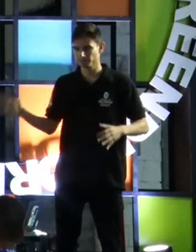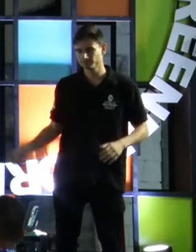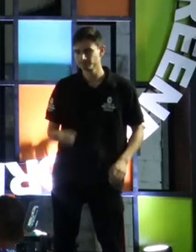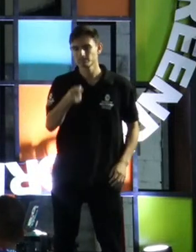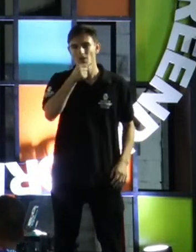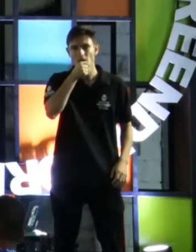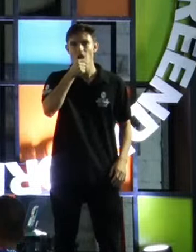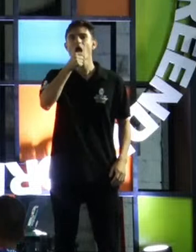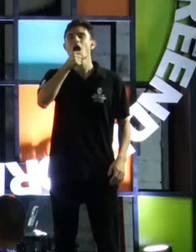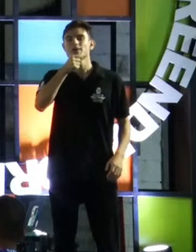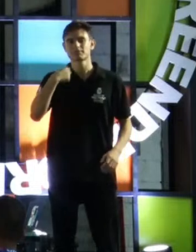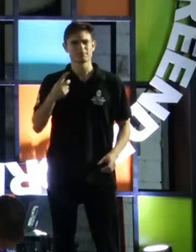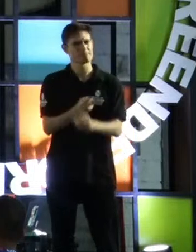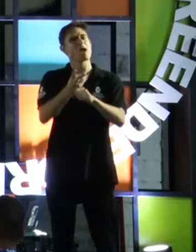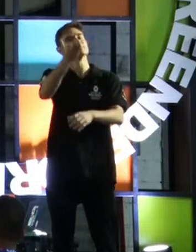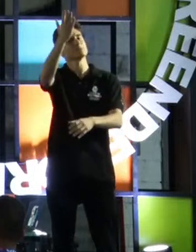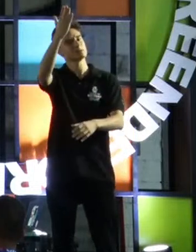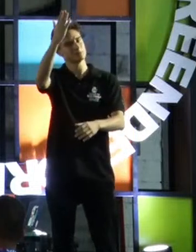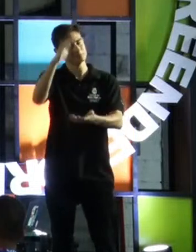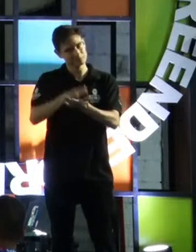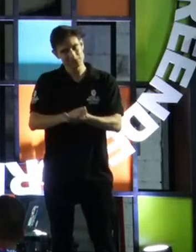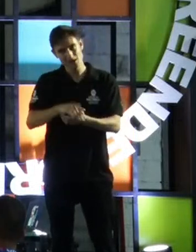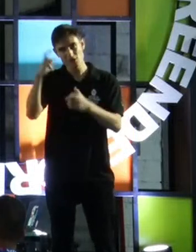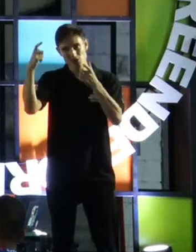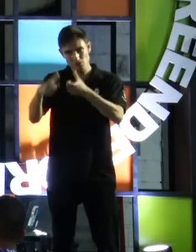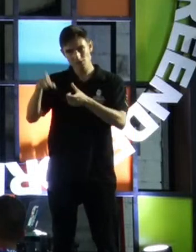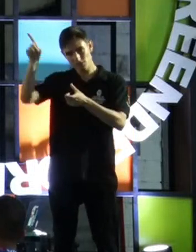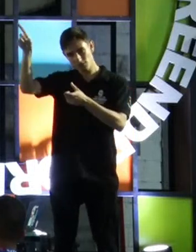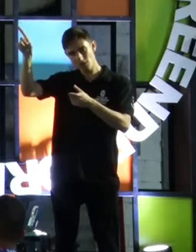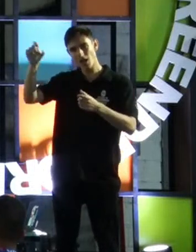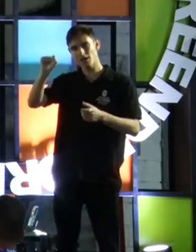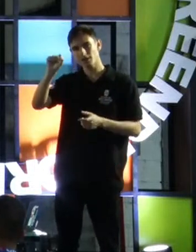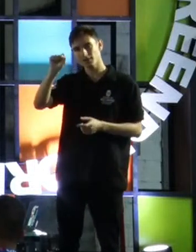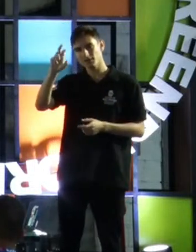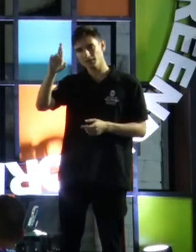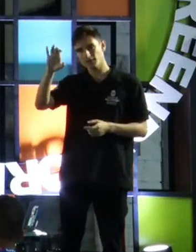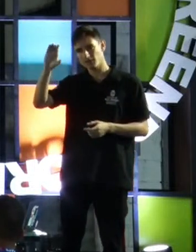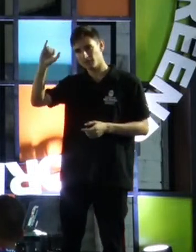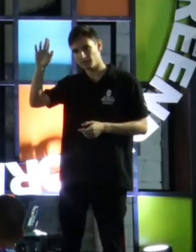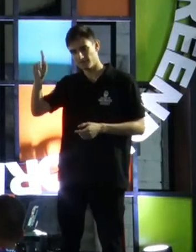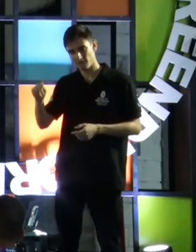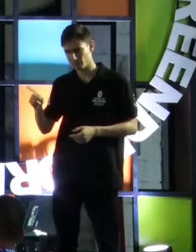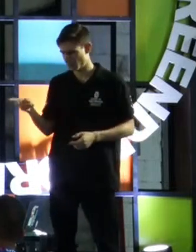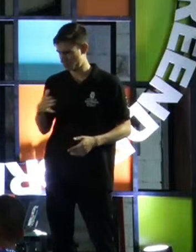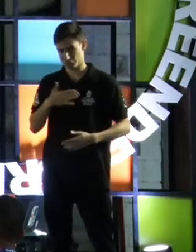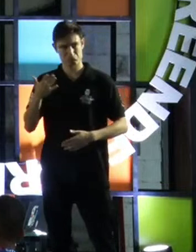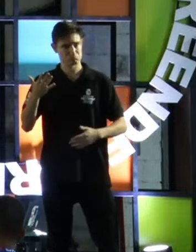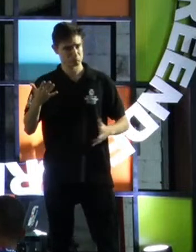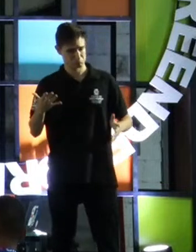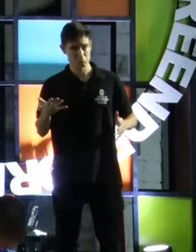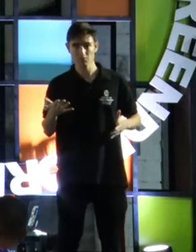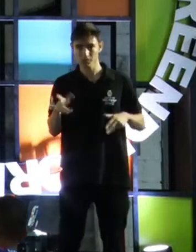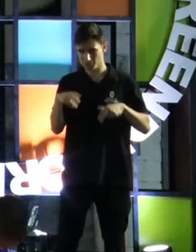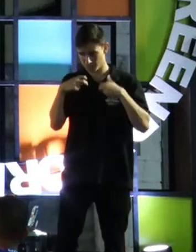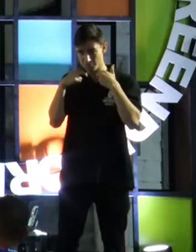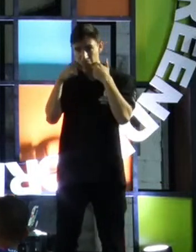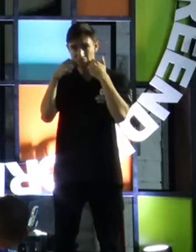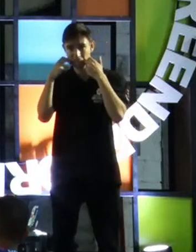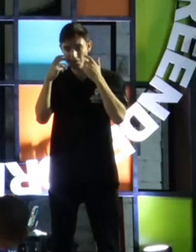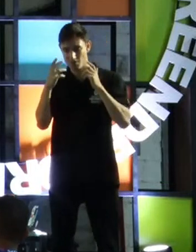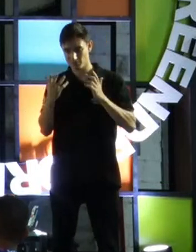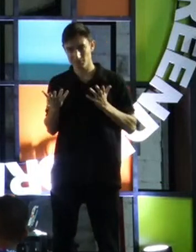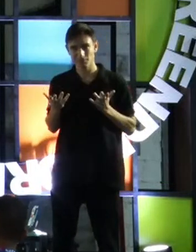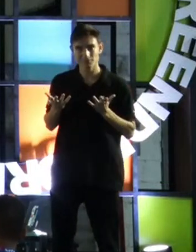microfone, dei um grito. Estava procurando, porque vai ser em Recife, vai ser no Porto Digital. Aí ele, taca a peste, ficou todo com vergonha com a minha